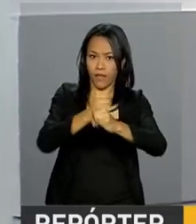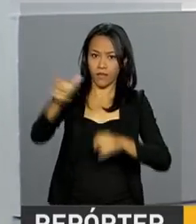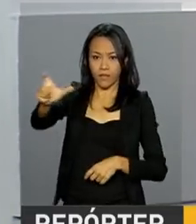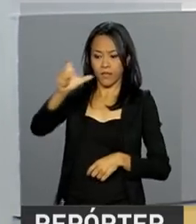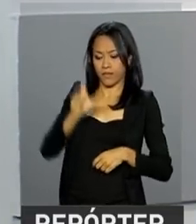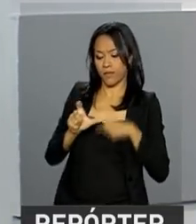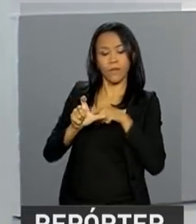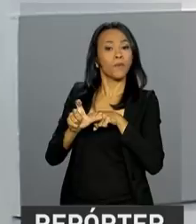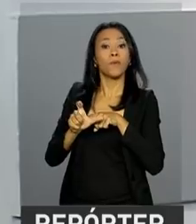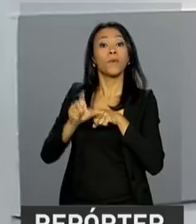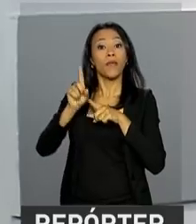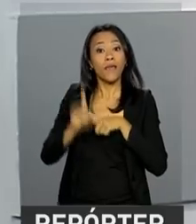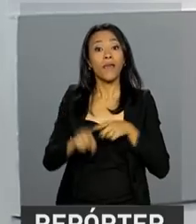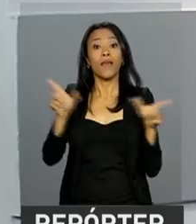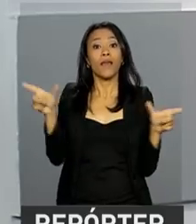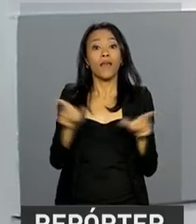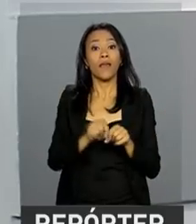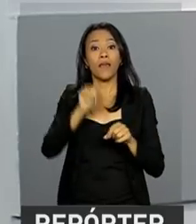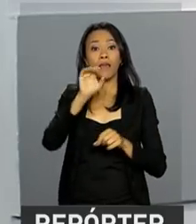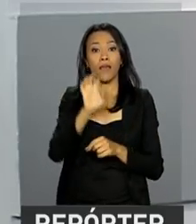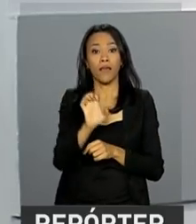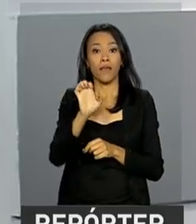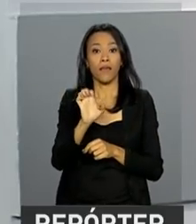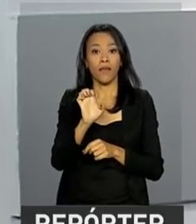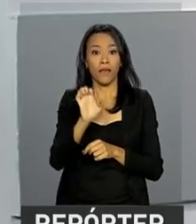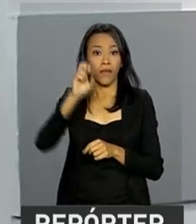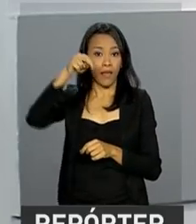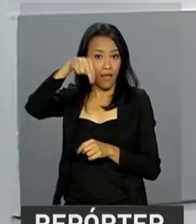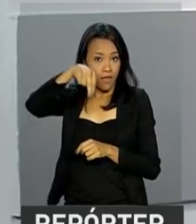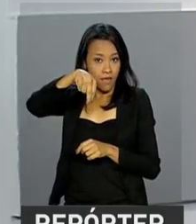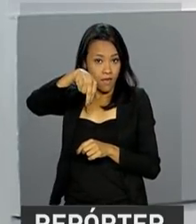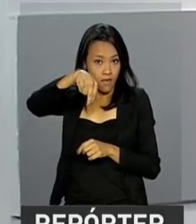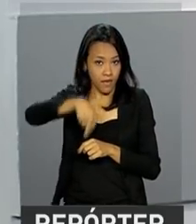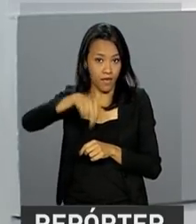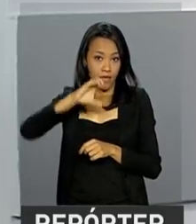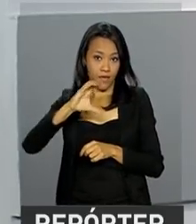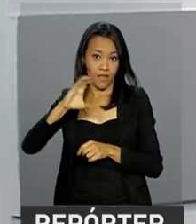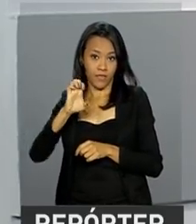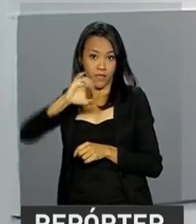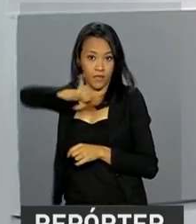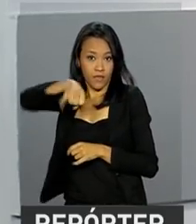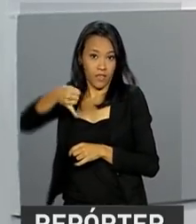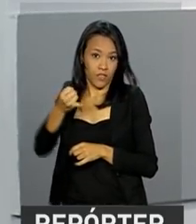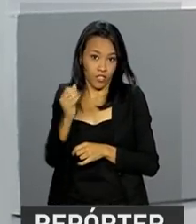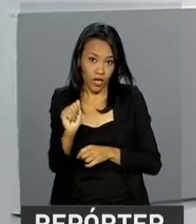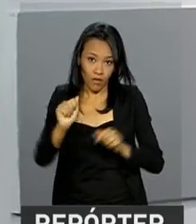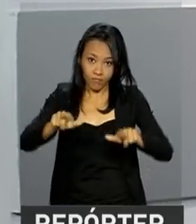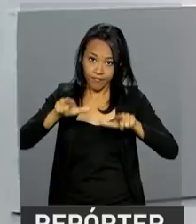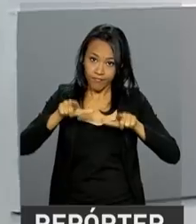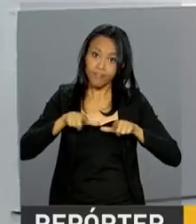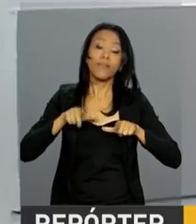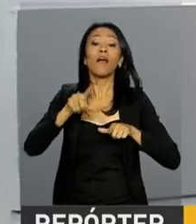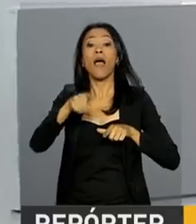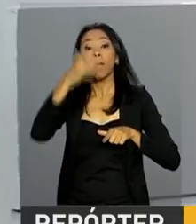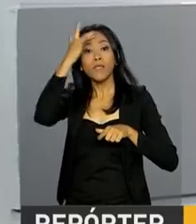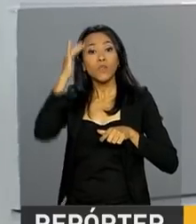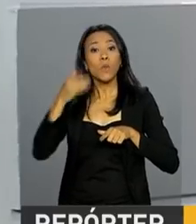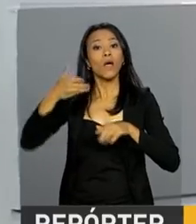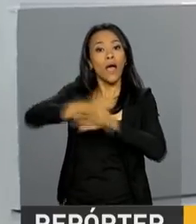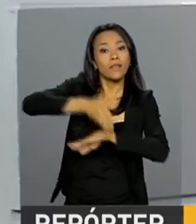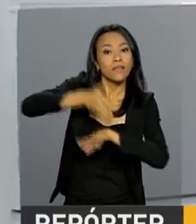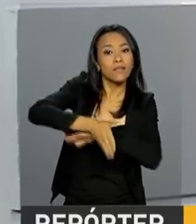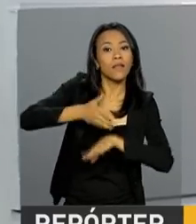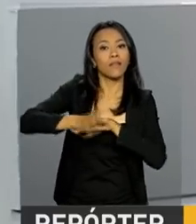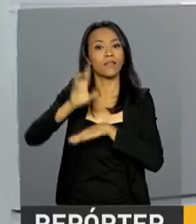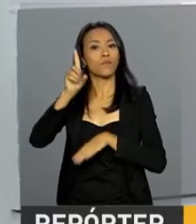no exame nacional para certificação de competências de jovens e adultos ou seja com a consulta o candidato tenha acesso à